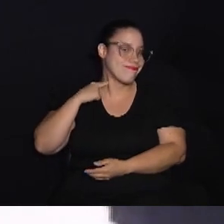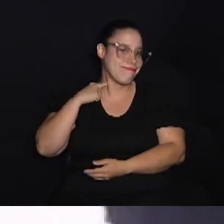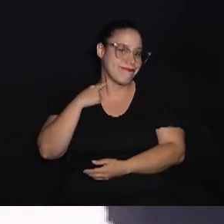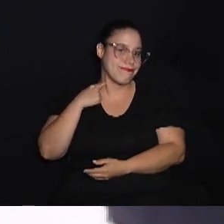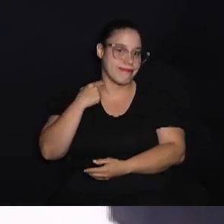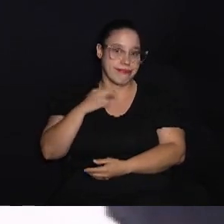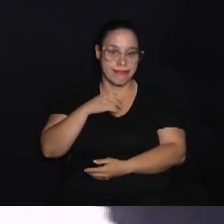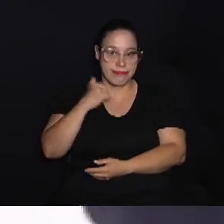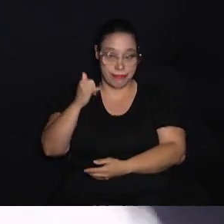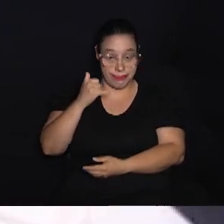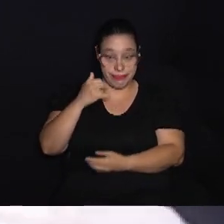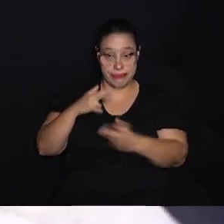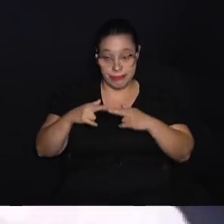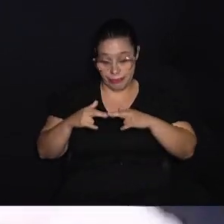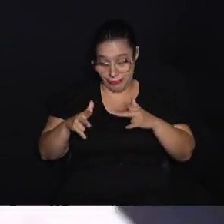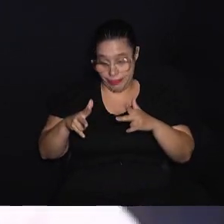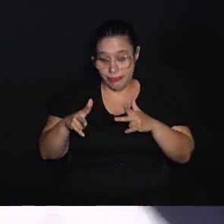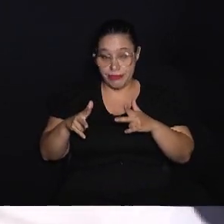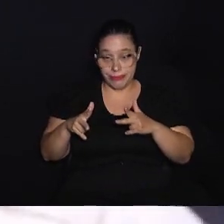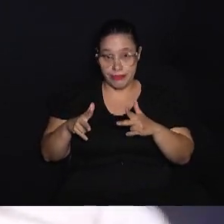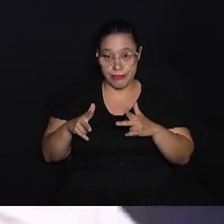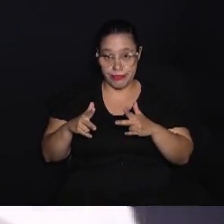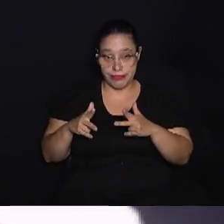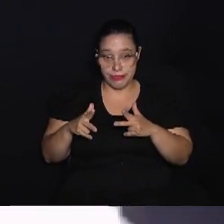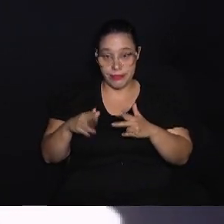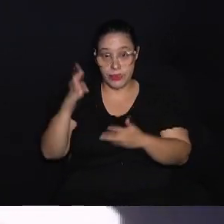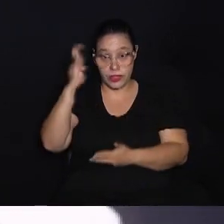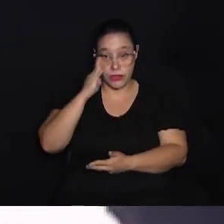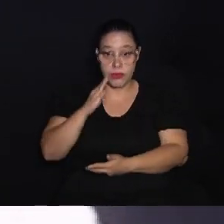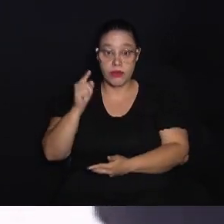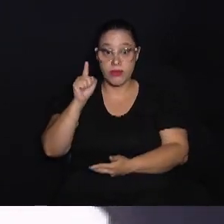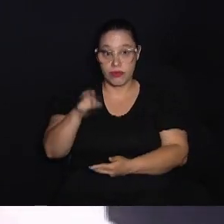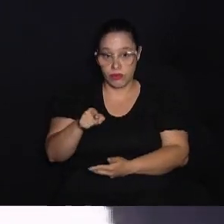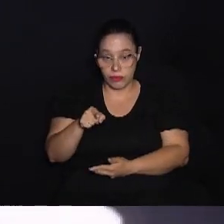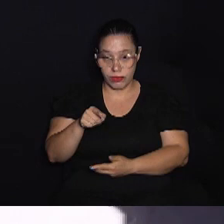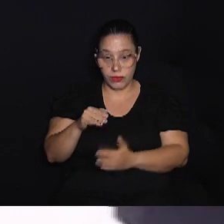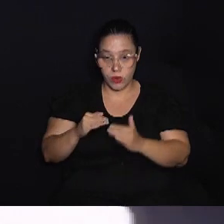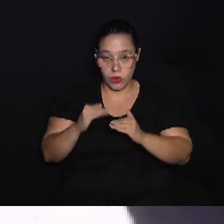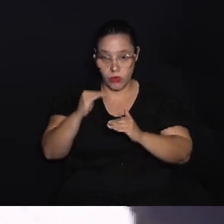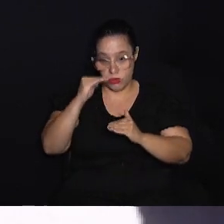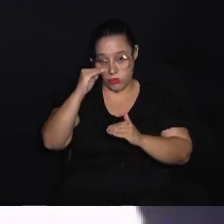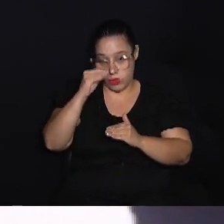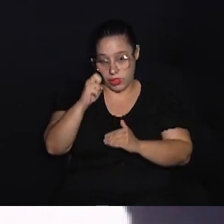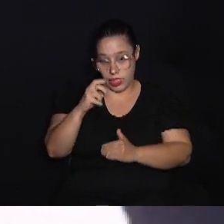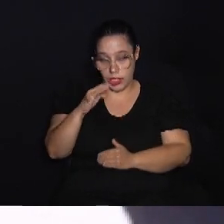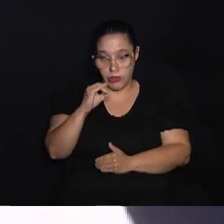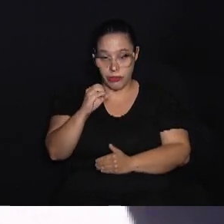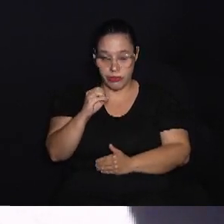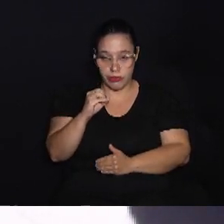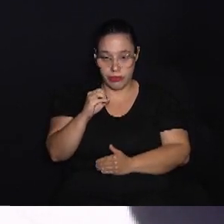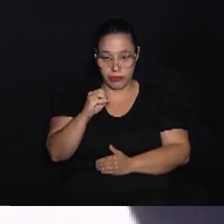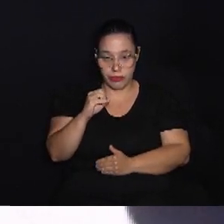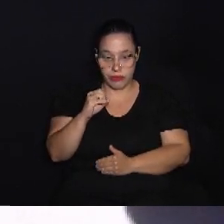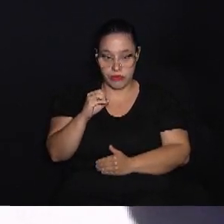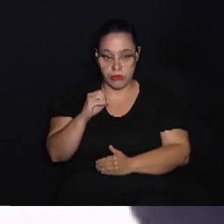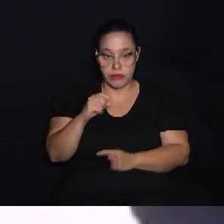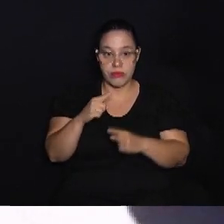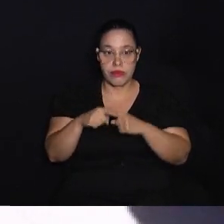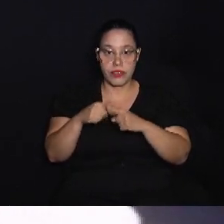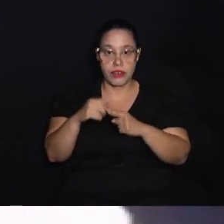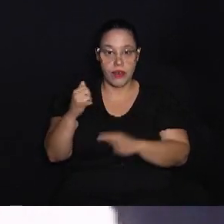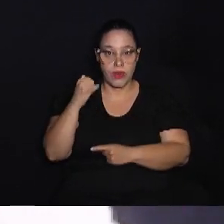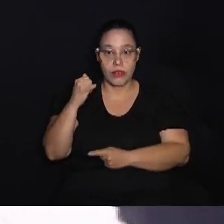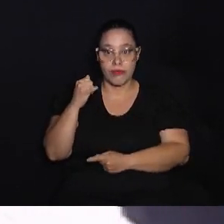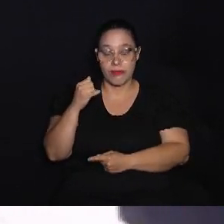Sim, o lixo eletrônico, né? Atualmente a gente tem esse quadro do Brasil ser, né, o maior gerador desse resíduo da América do